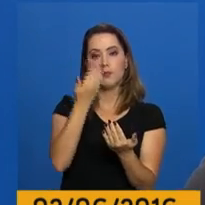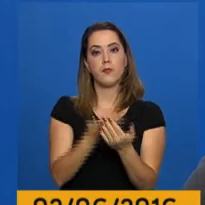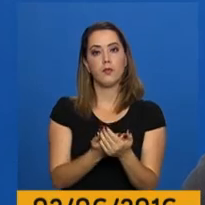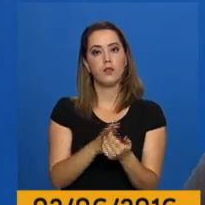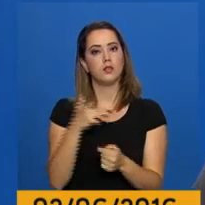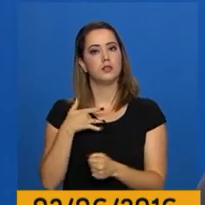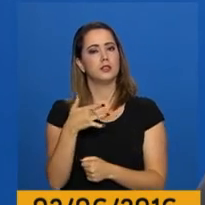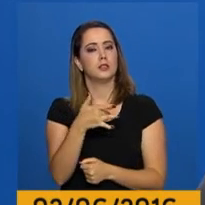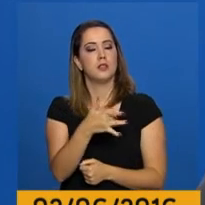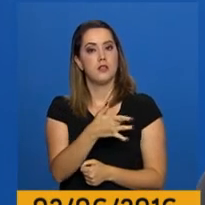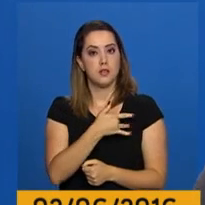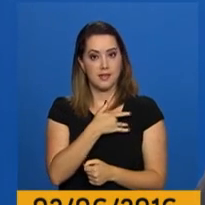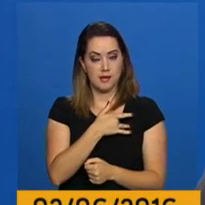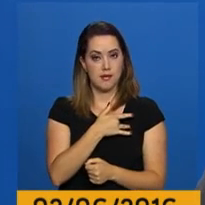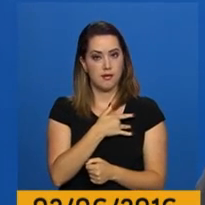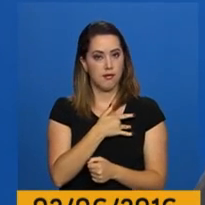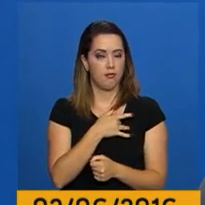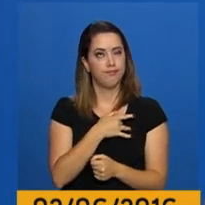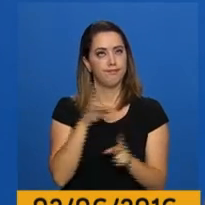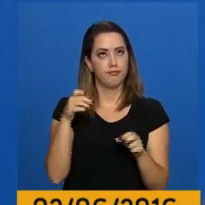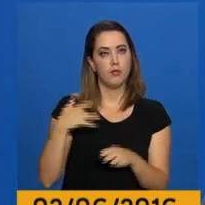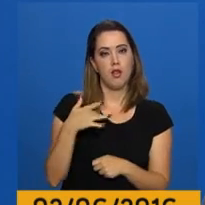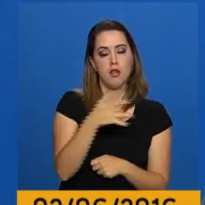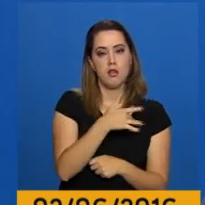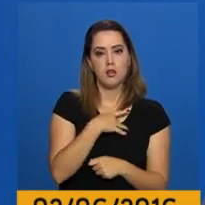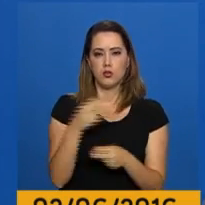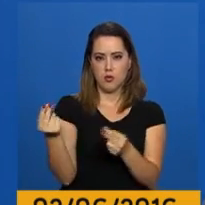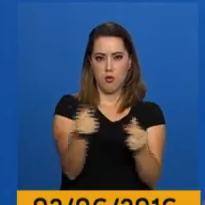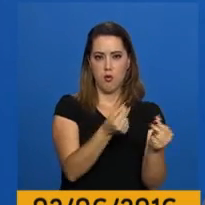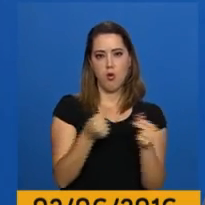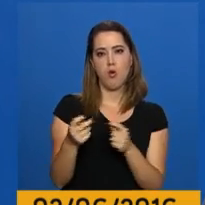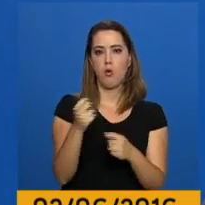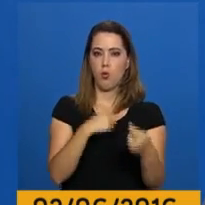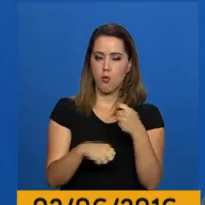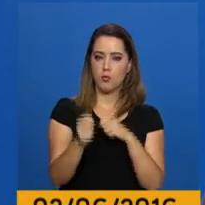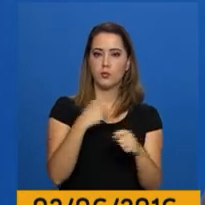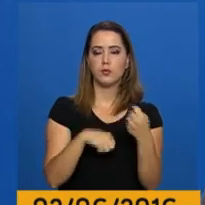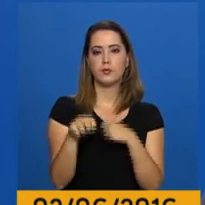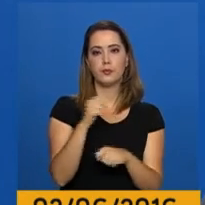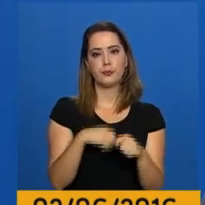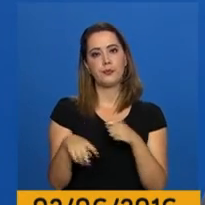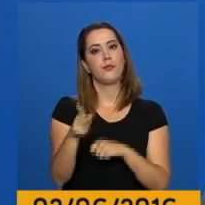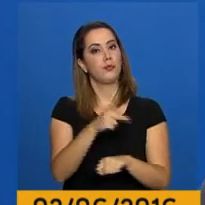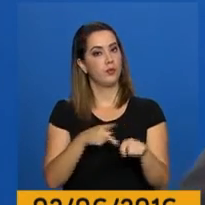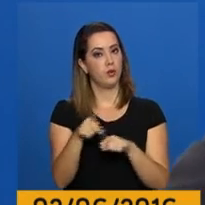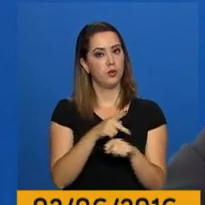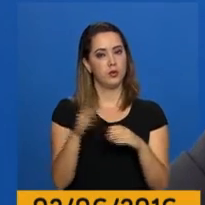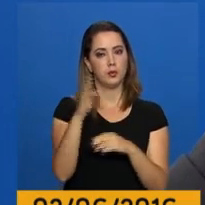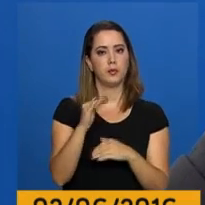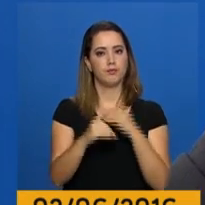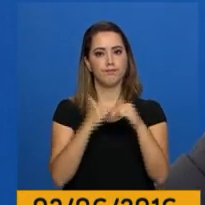da saúde financeira do país e da capacidade econômica, né, do Brasil se recuperar e voltar ao